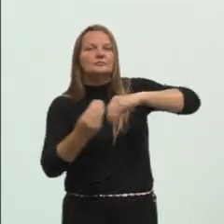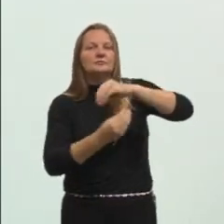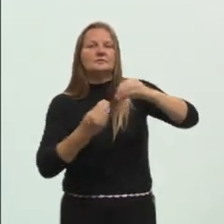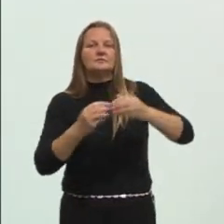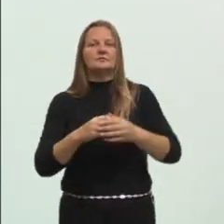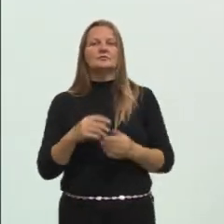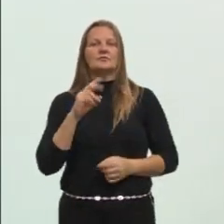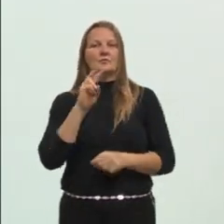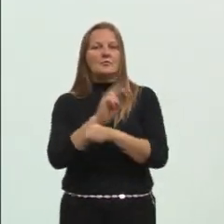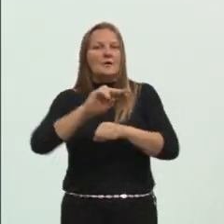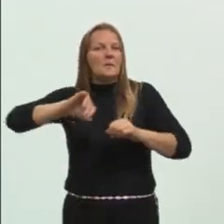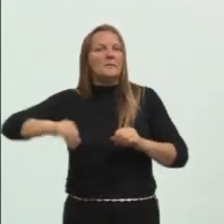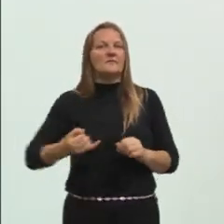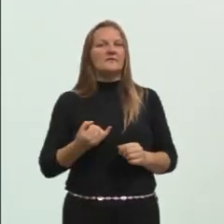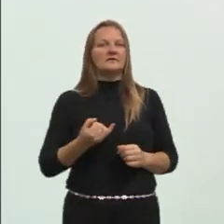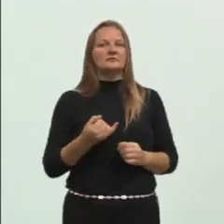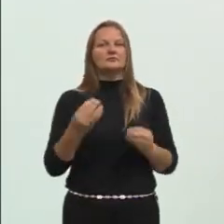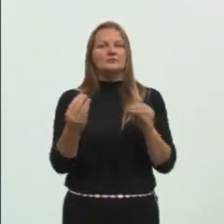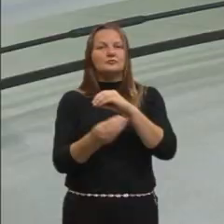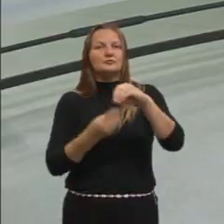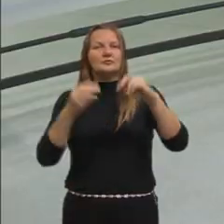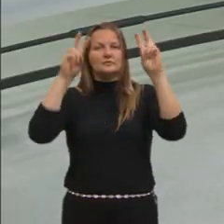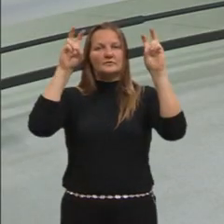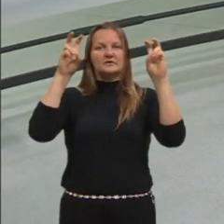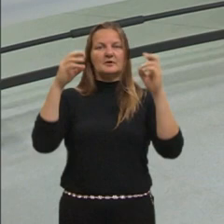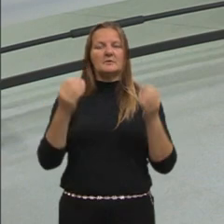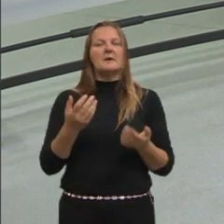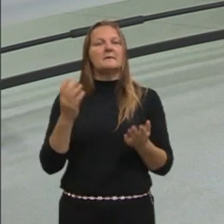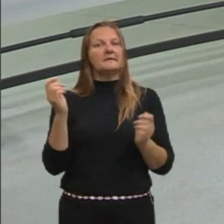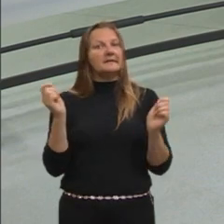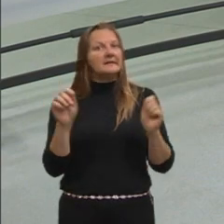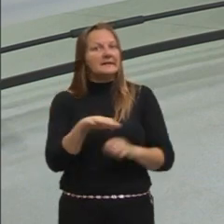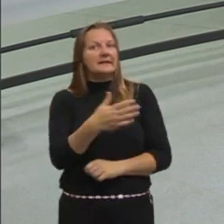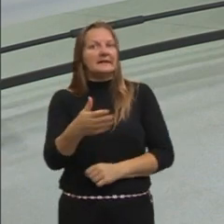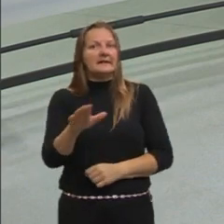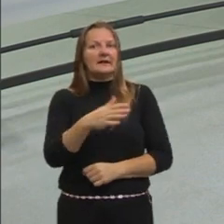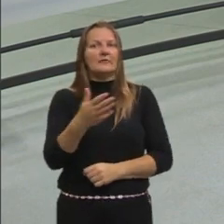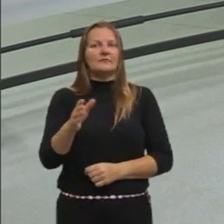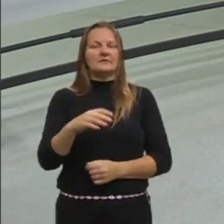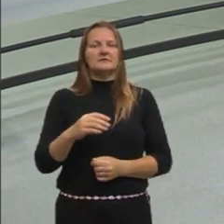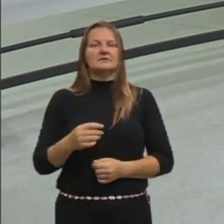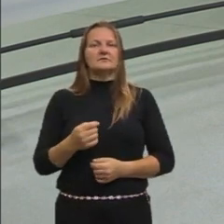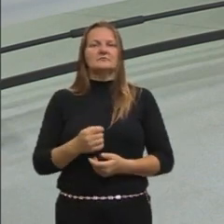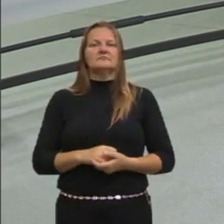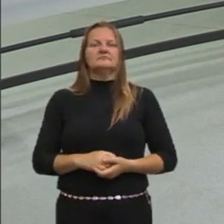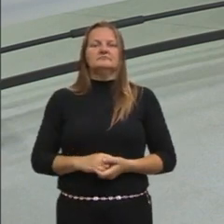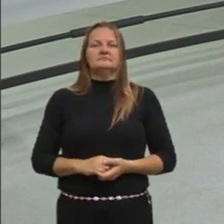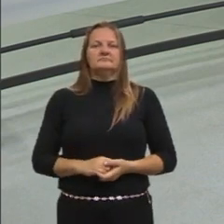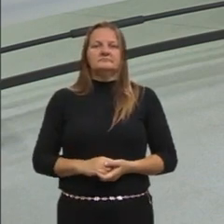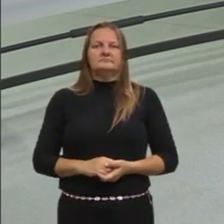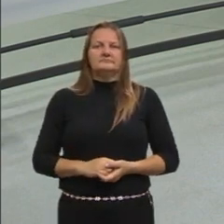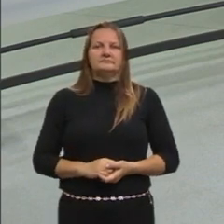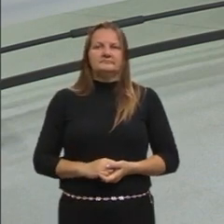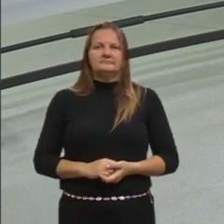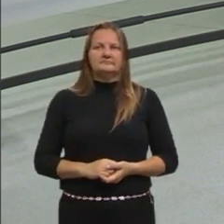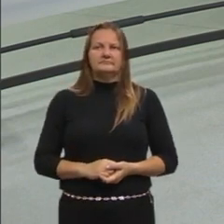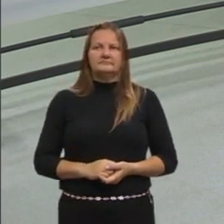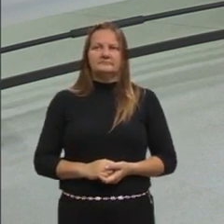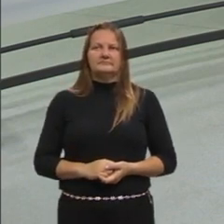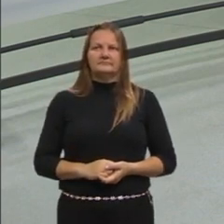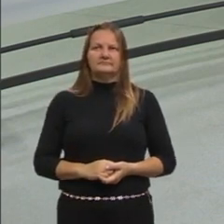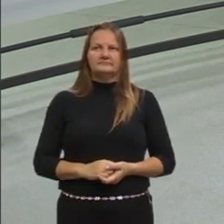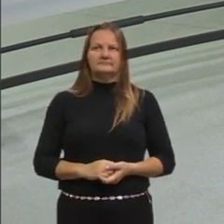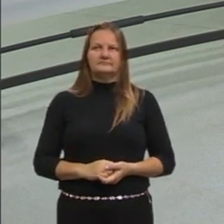então aproveite nós estamos trazendo os assuntos que podem cair que geralmente cai bastante né e depois